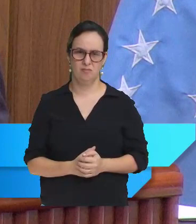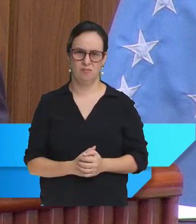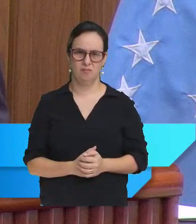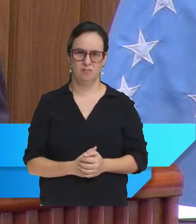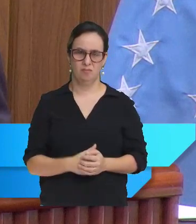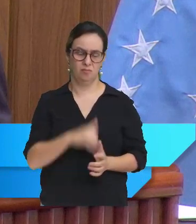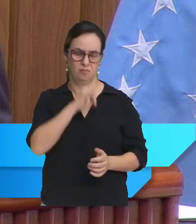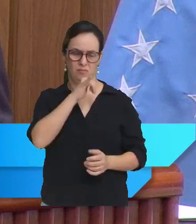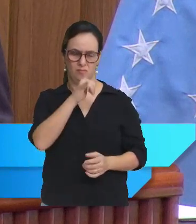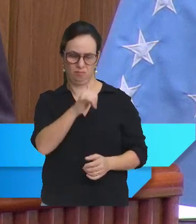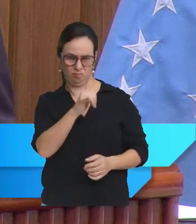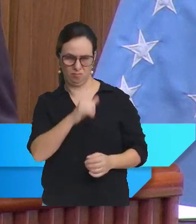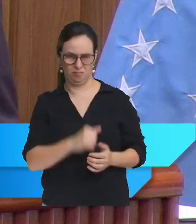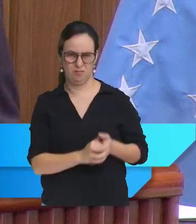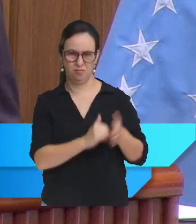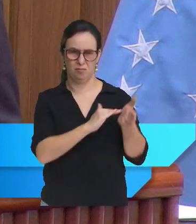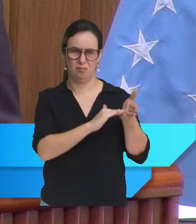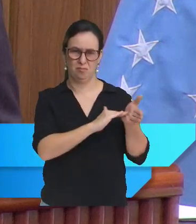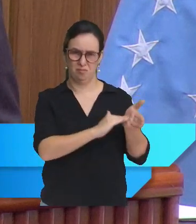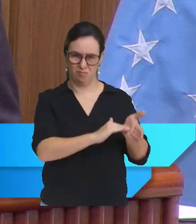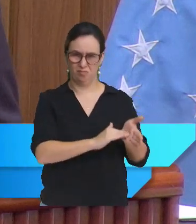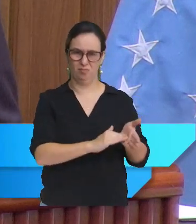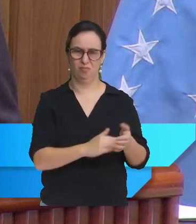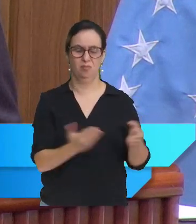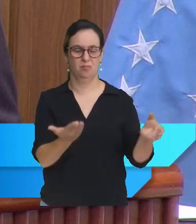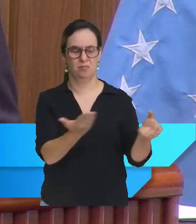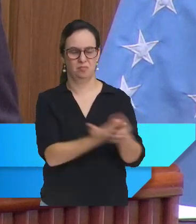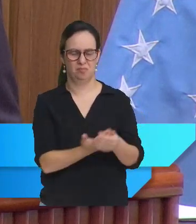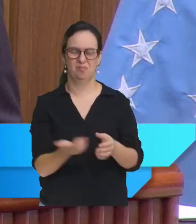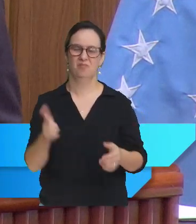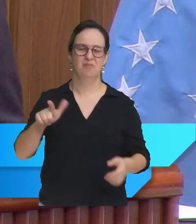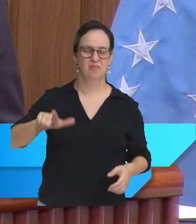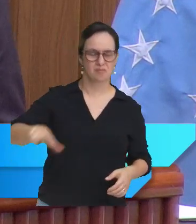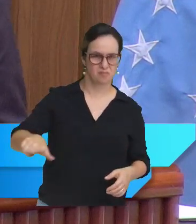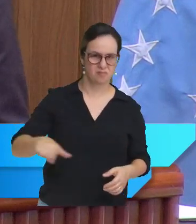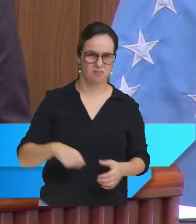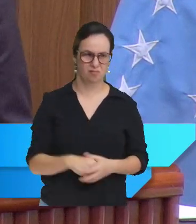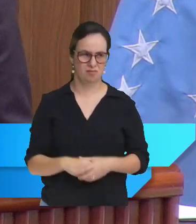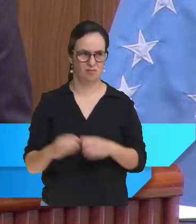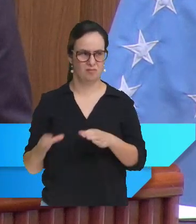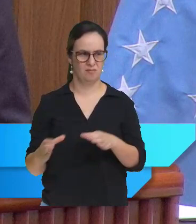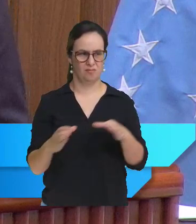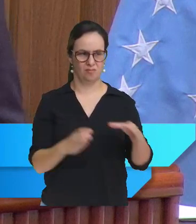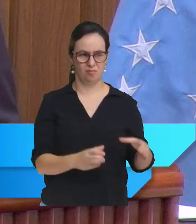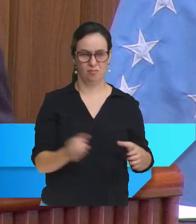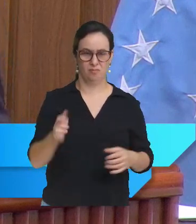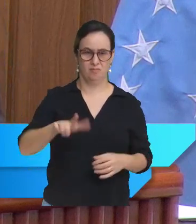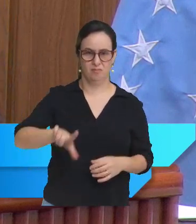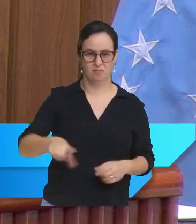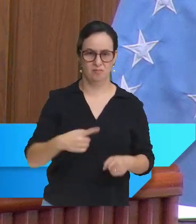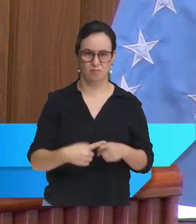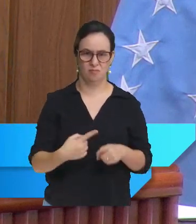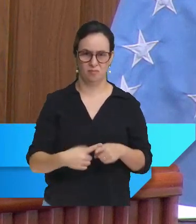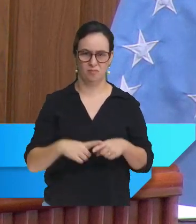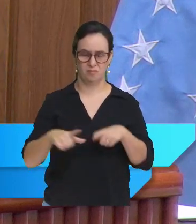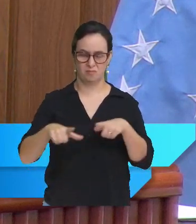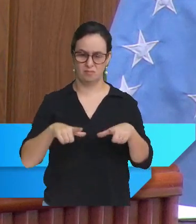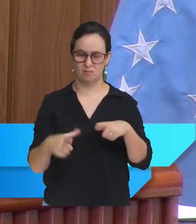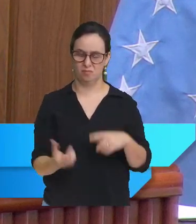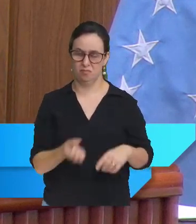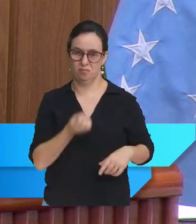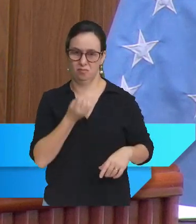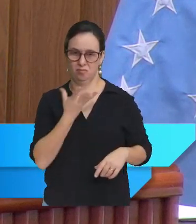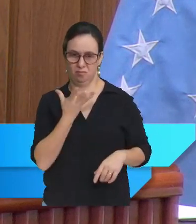secretária, recorra, processa de novo e da próxima vez coloca o valor da causa mais alto, porque aqui a gente faz um trabalho sério, aqui a gente